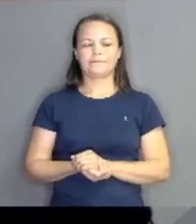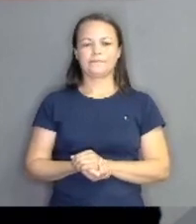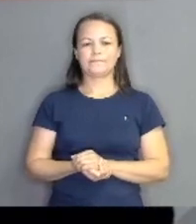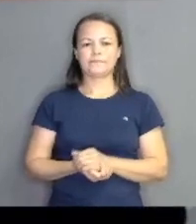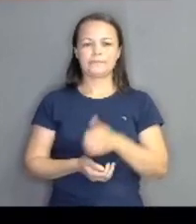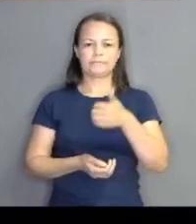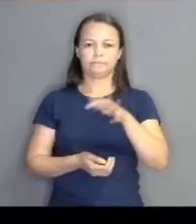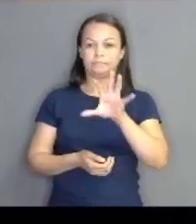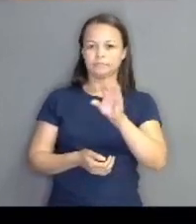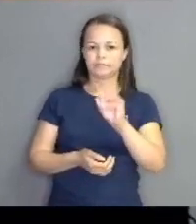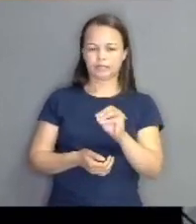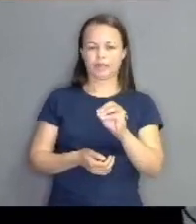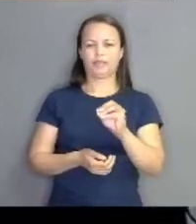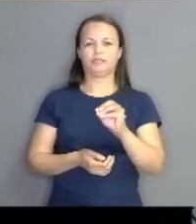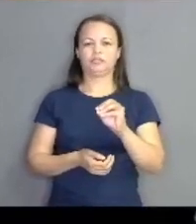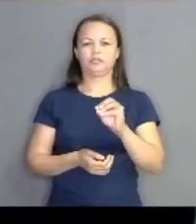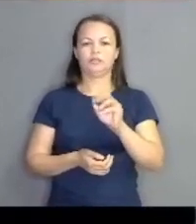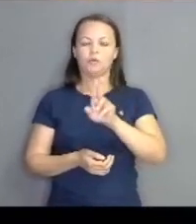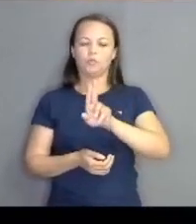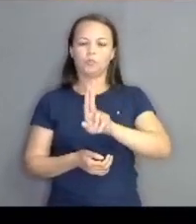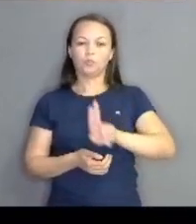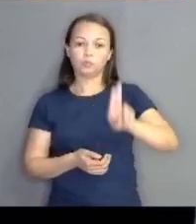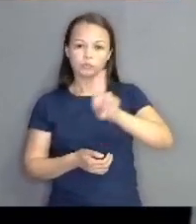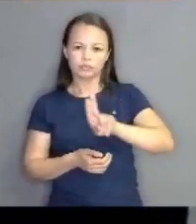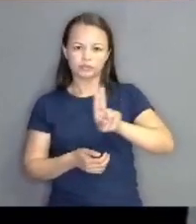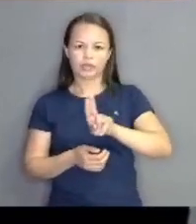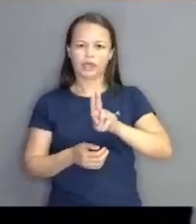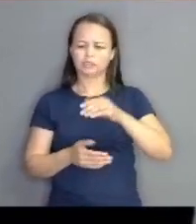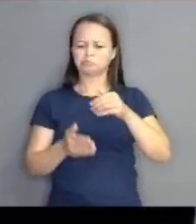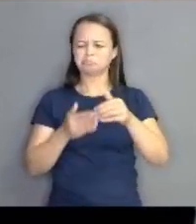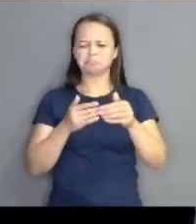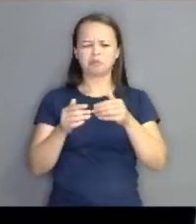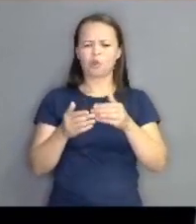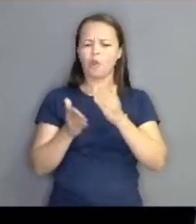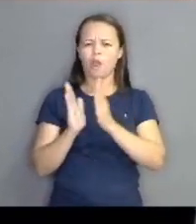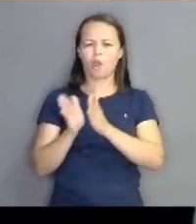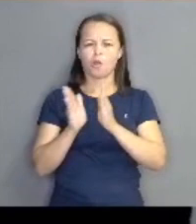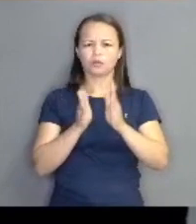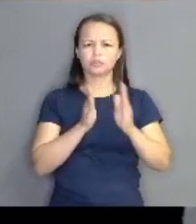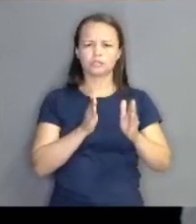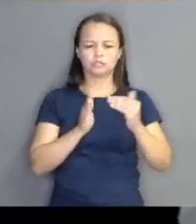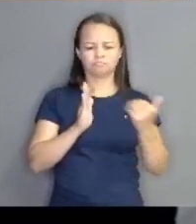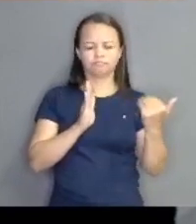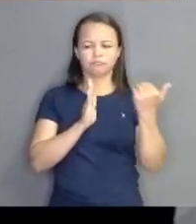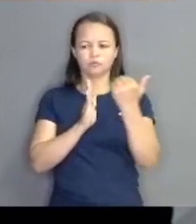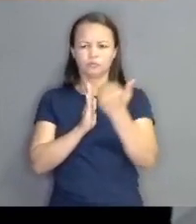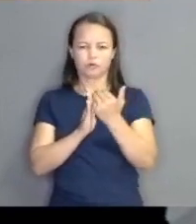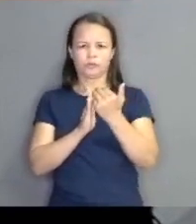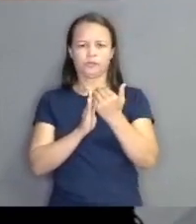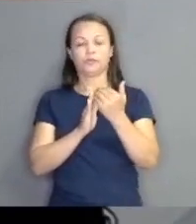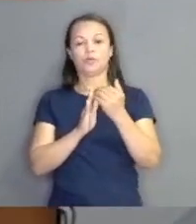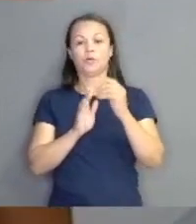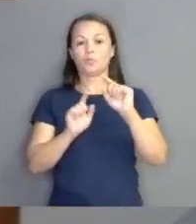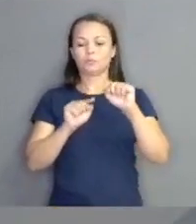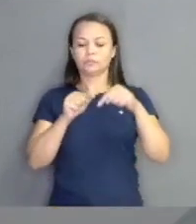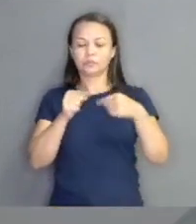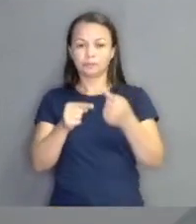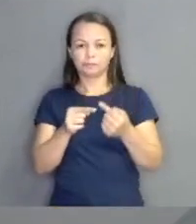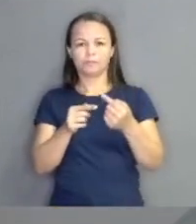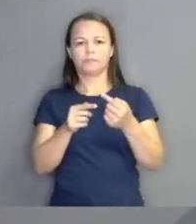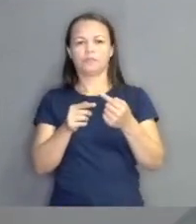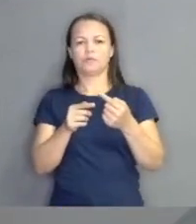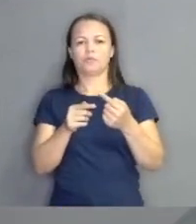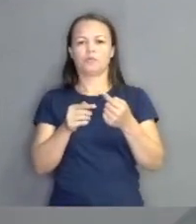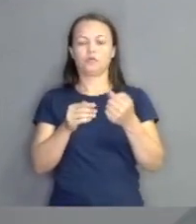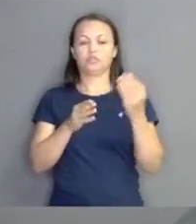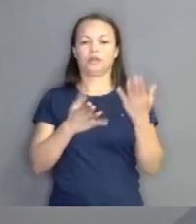10 unidades de uma ordem qualquer formam uma ordem superior. Depois dessas ordens, tá?